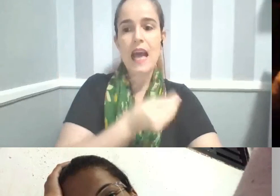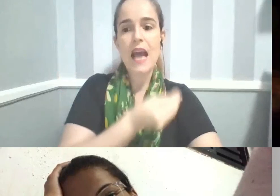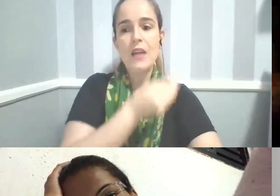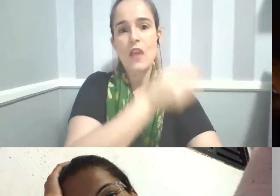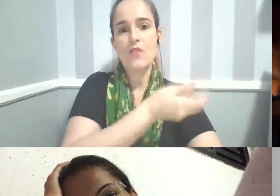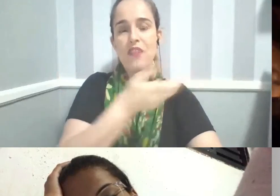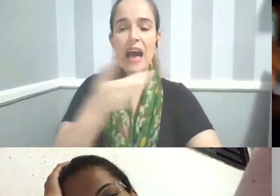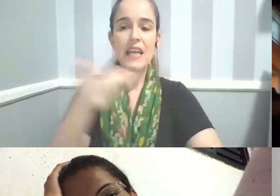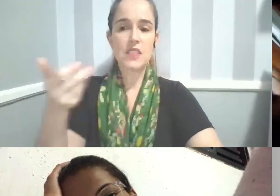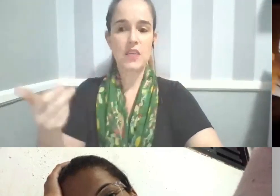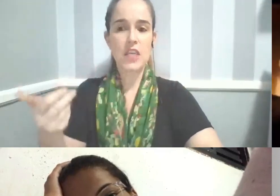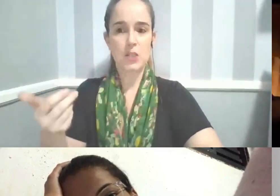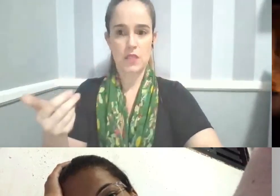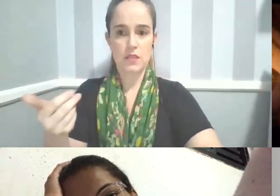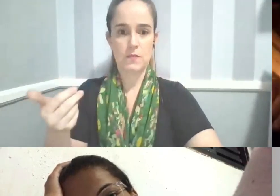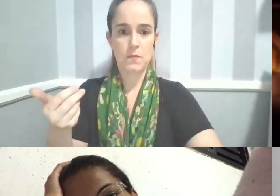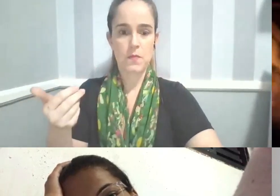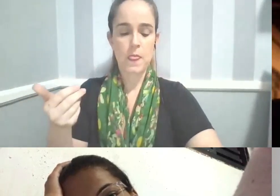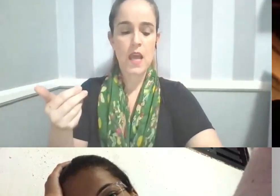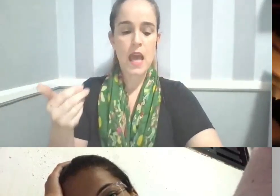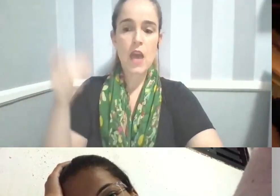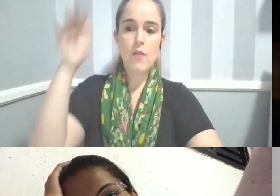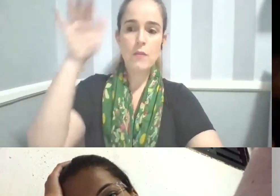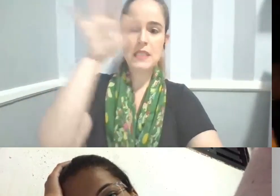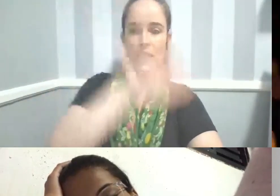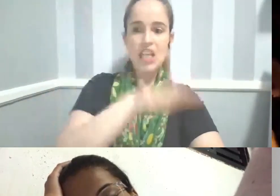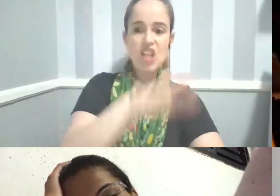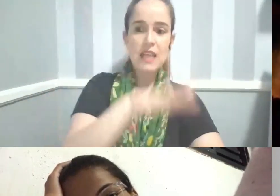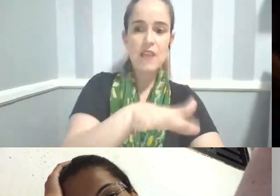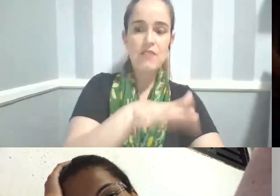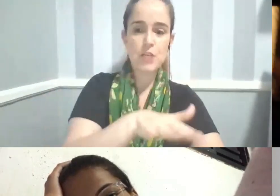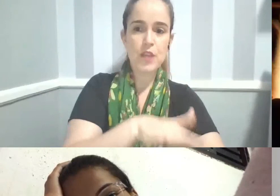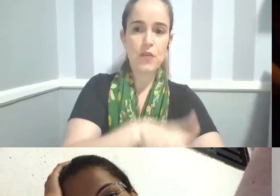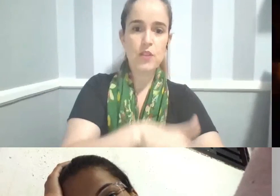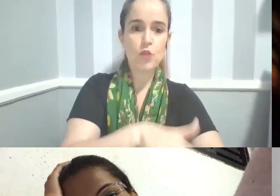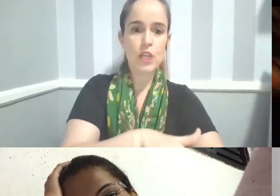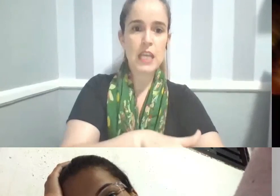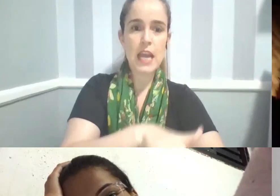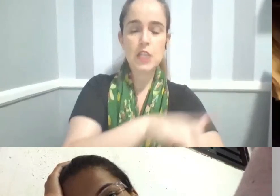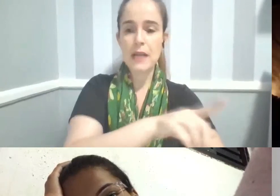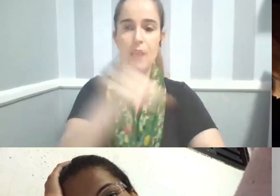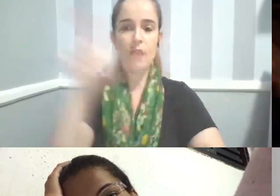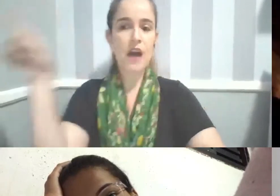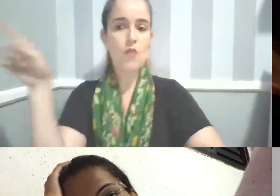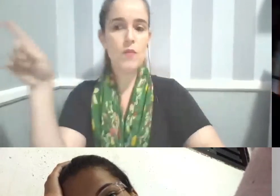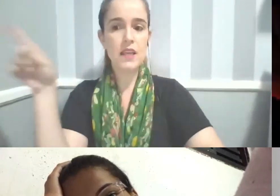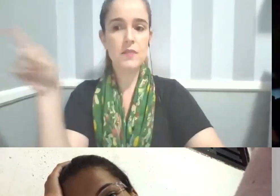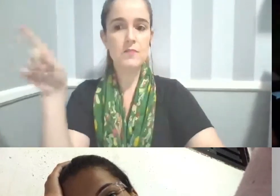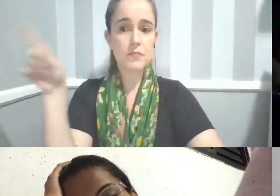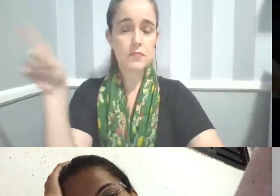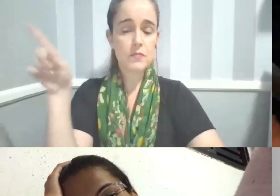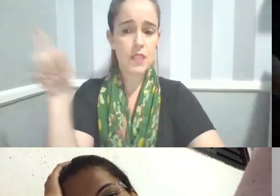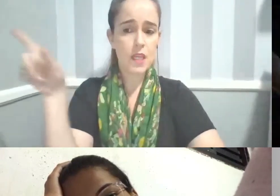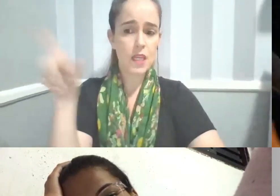nesse cenário eu tenho várias vítimas, eu vou precisar deixar essa vítima que eu fiz o torniquete para salvar uma